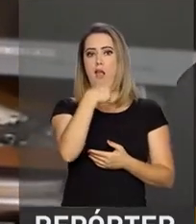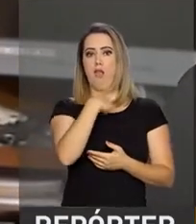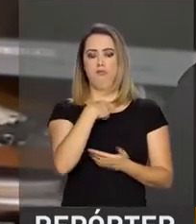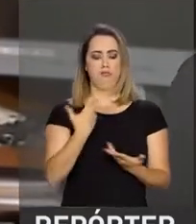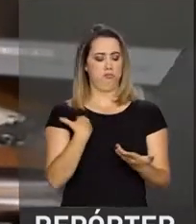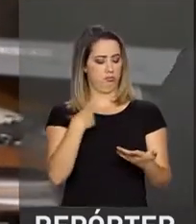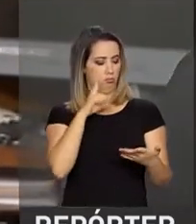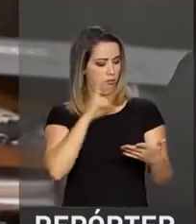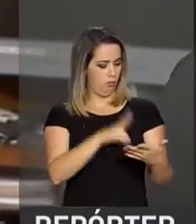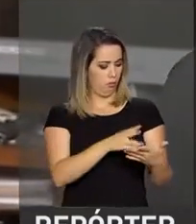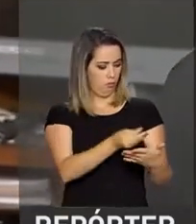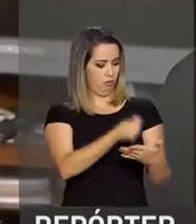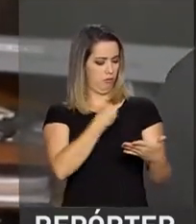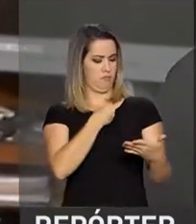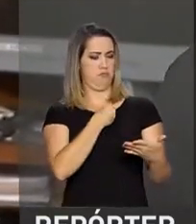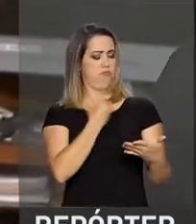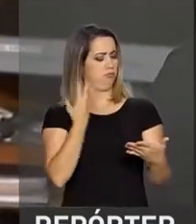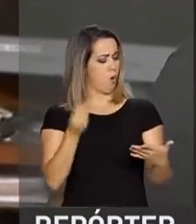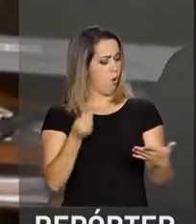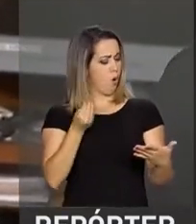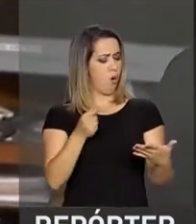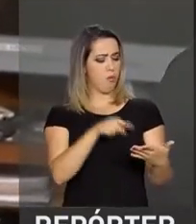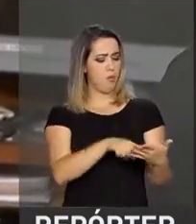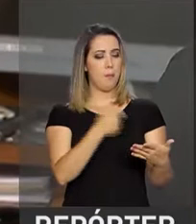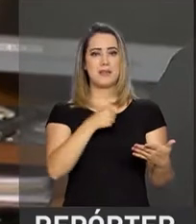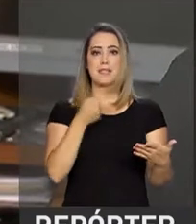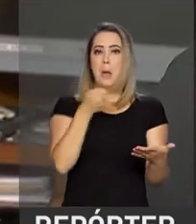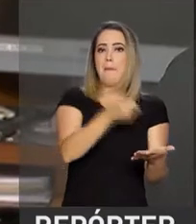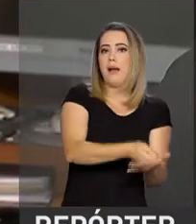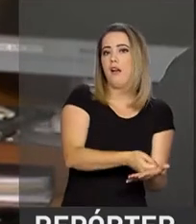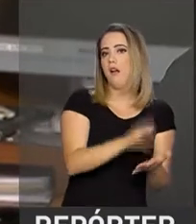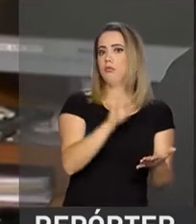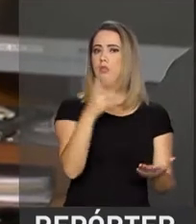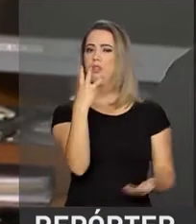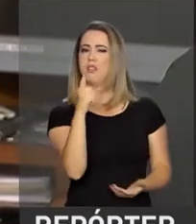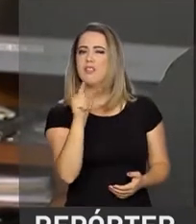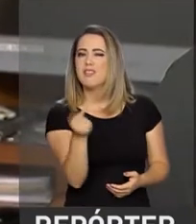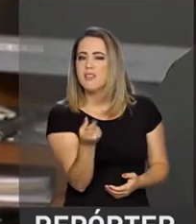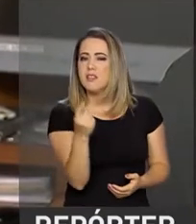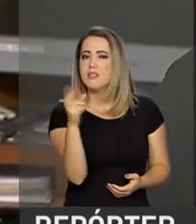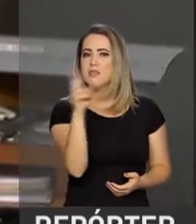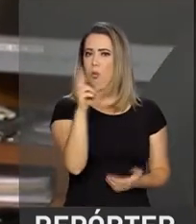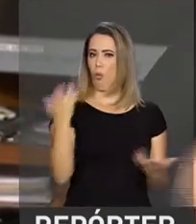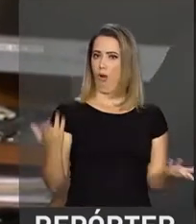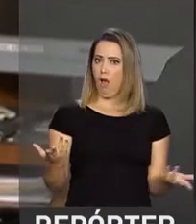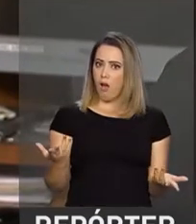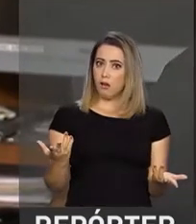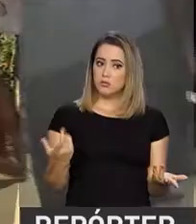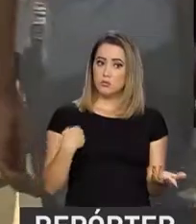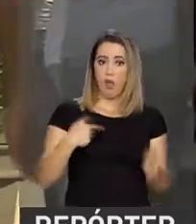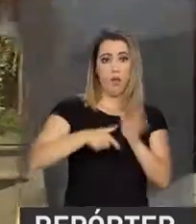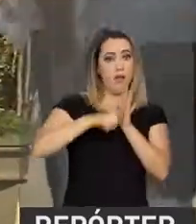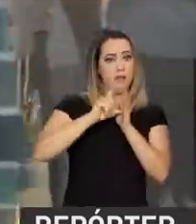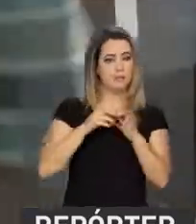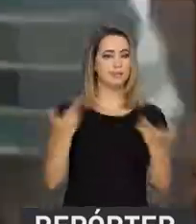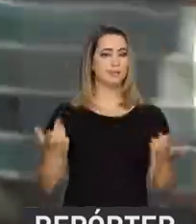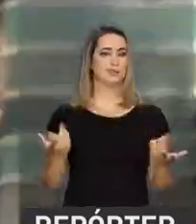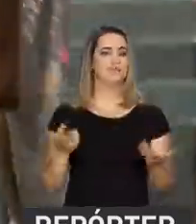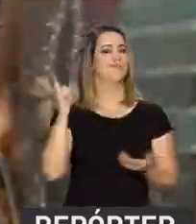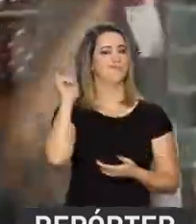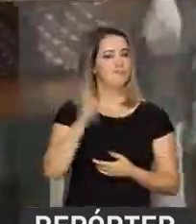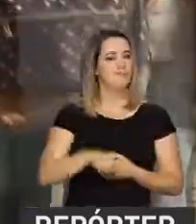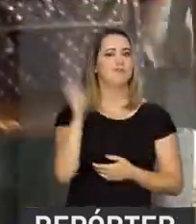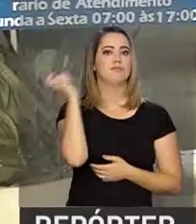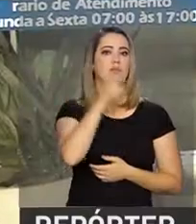pessoa? Só que essa pessoa tem que depositar em torno de R$3.600 na conta. Para não ser